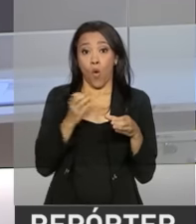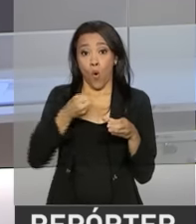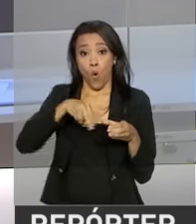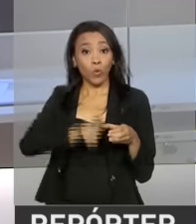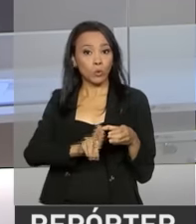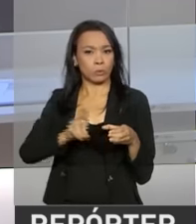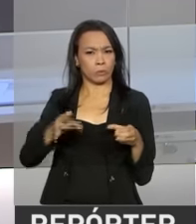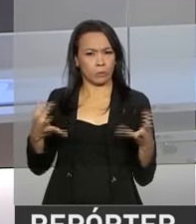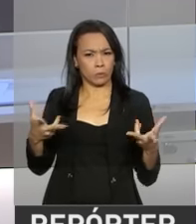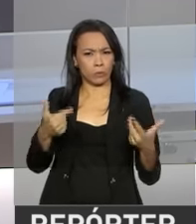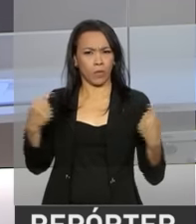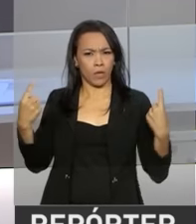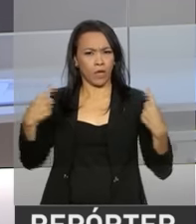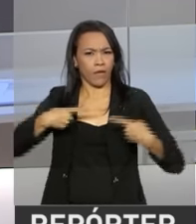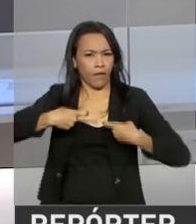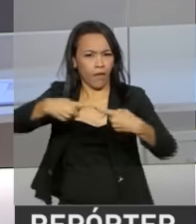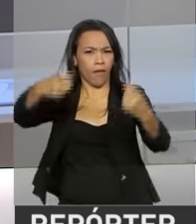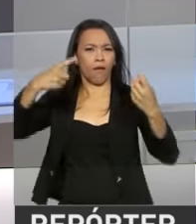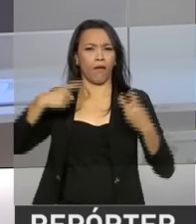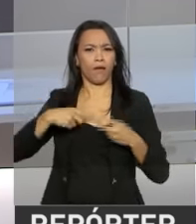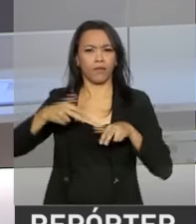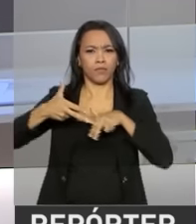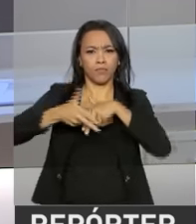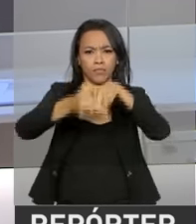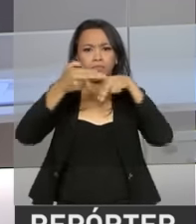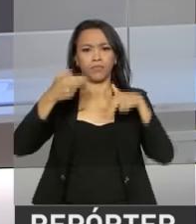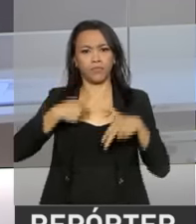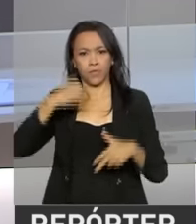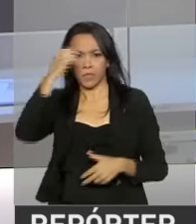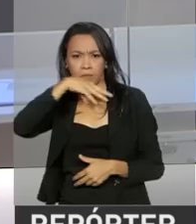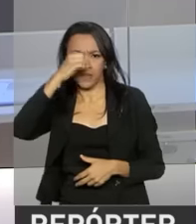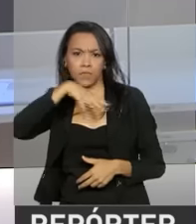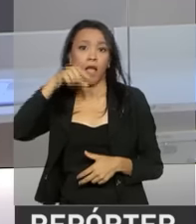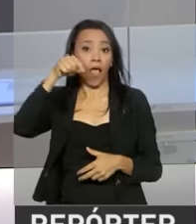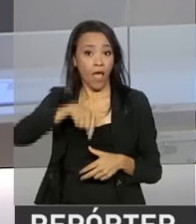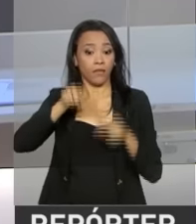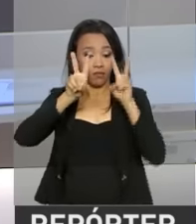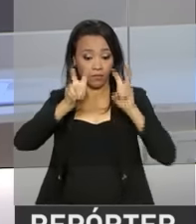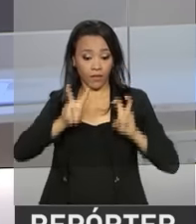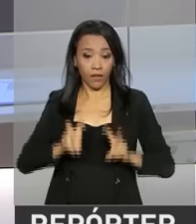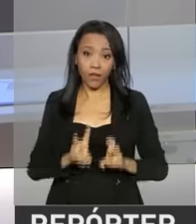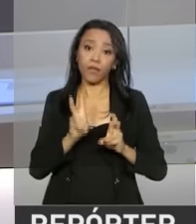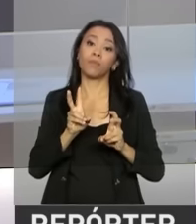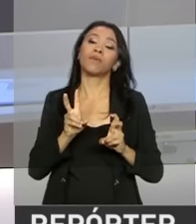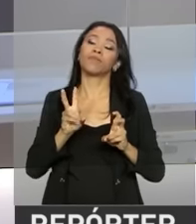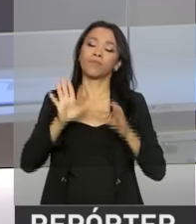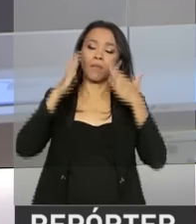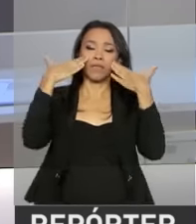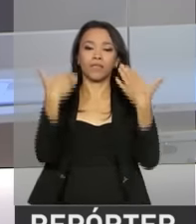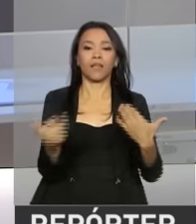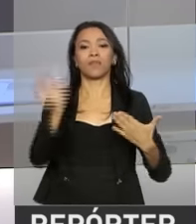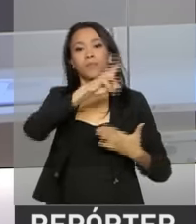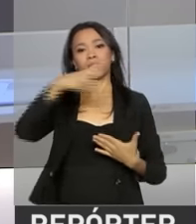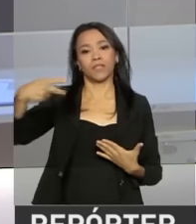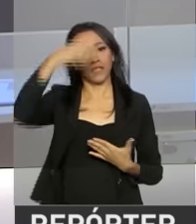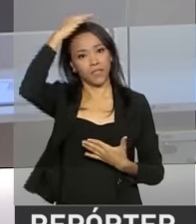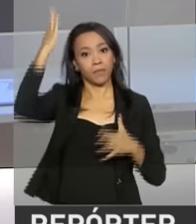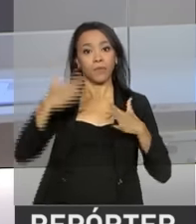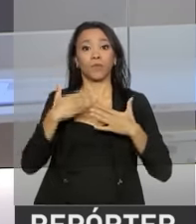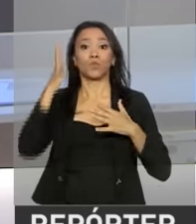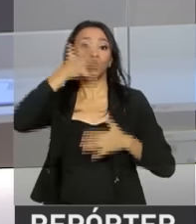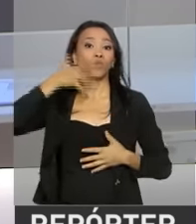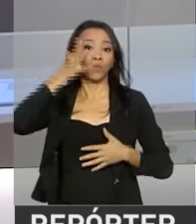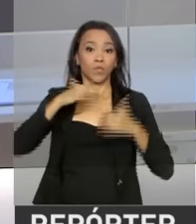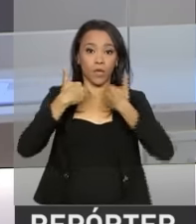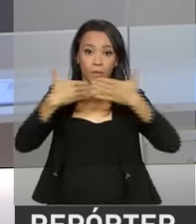à guerra, terrorismo e intolerância. Esse foi um dos pontos destacados pelo presidente Michel Temer no discurso de abertura da Assembleia